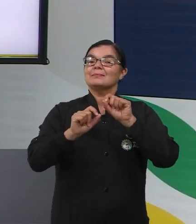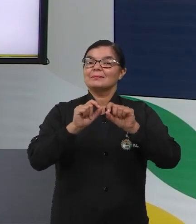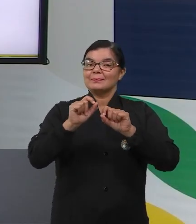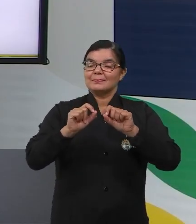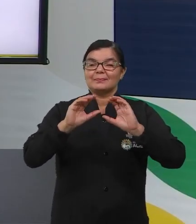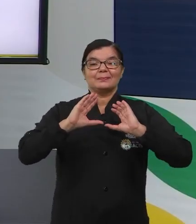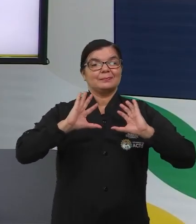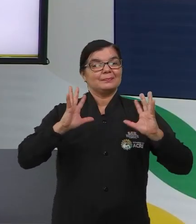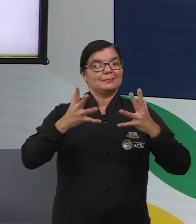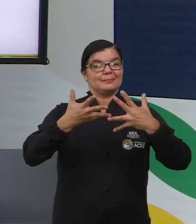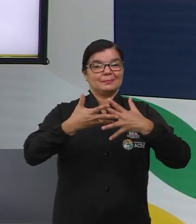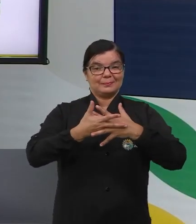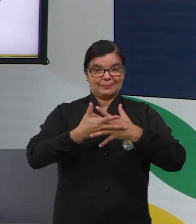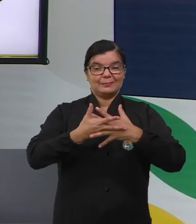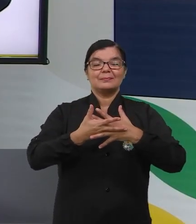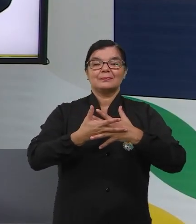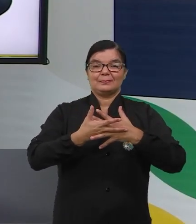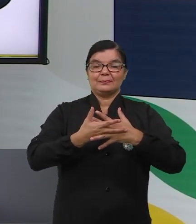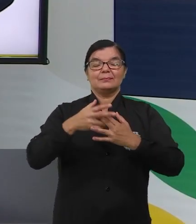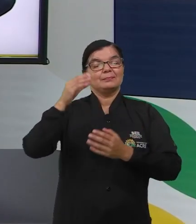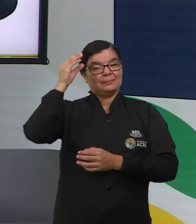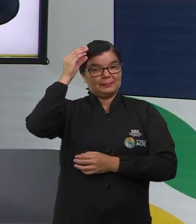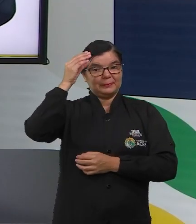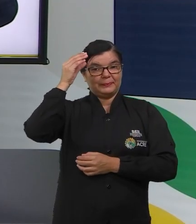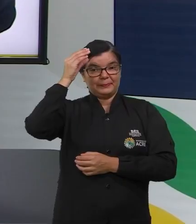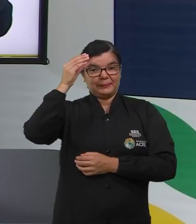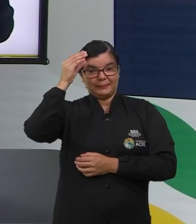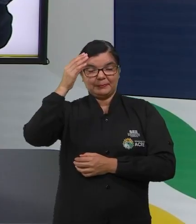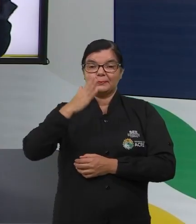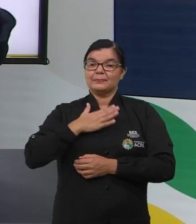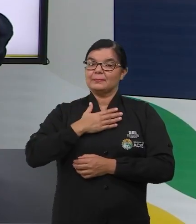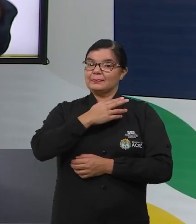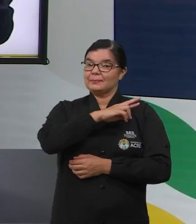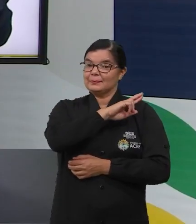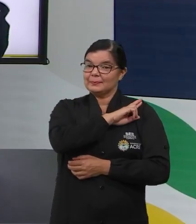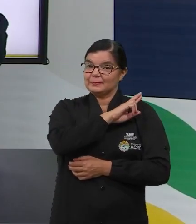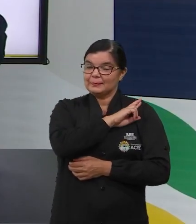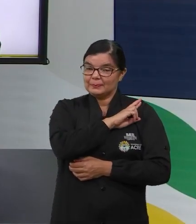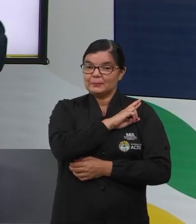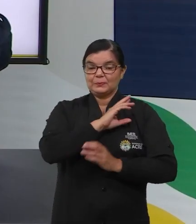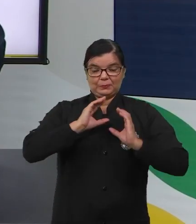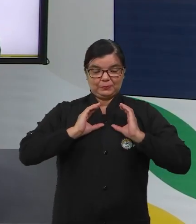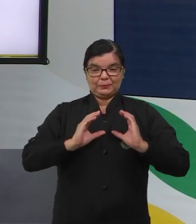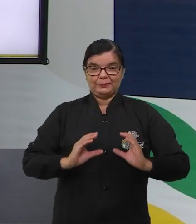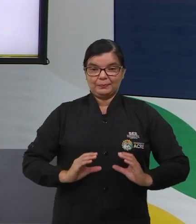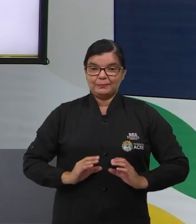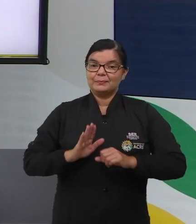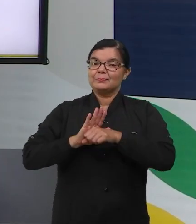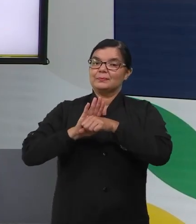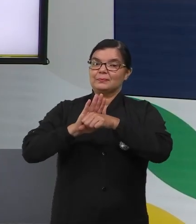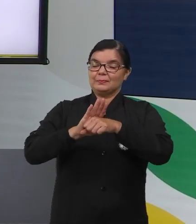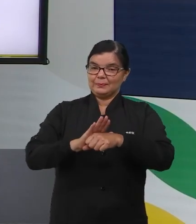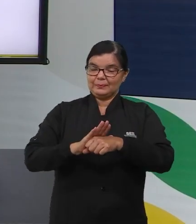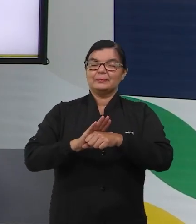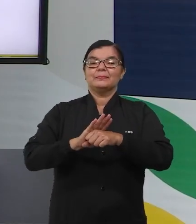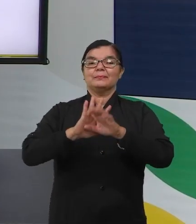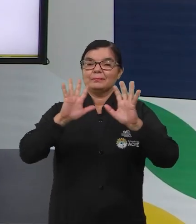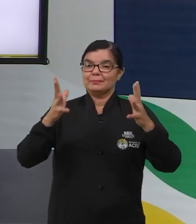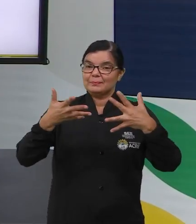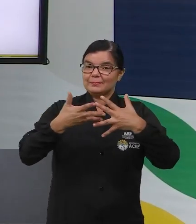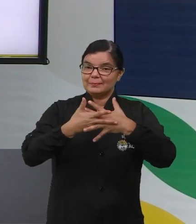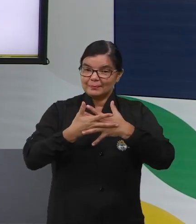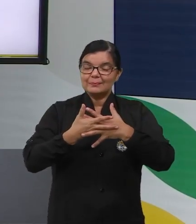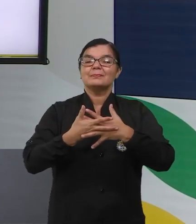da cidadania. Você ciente das suas responsabilidades como cidadão, contribuindo com a cidadania